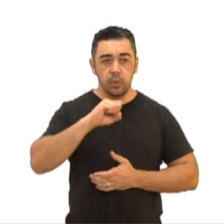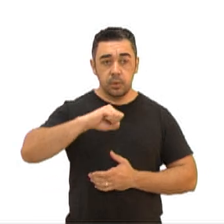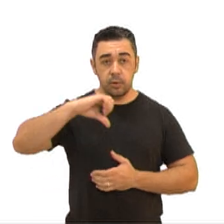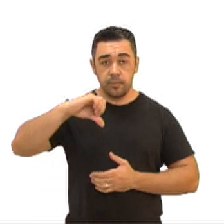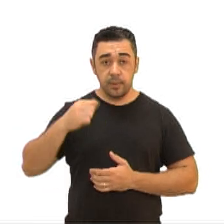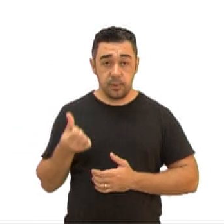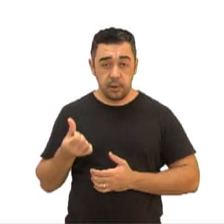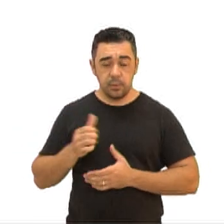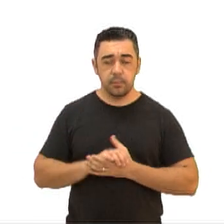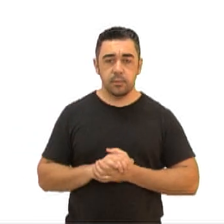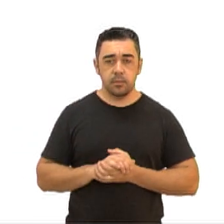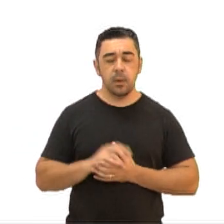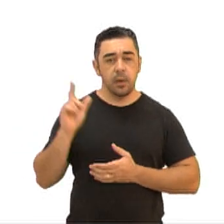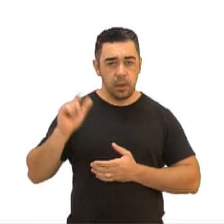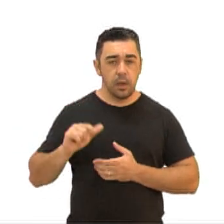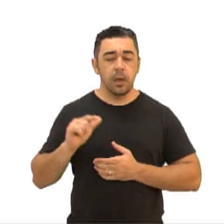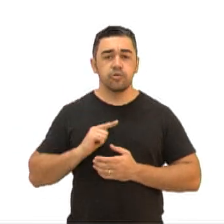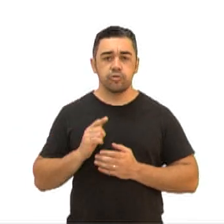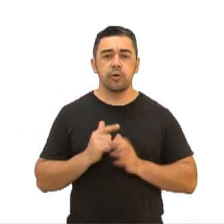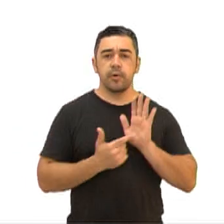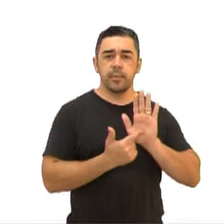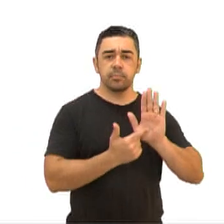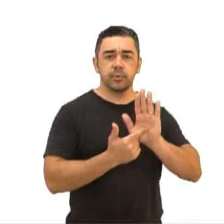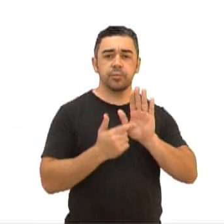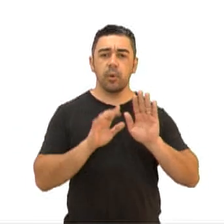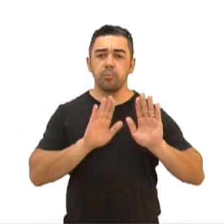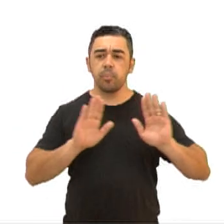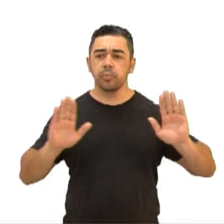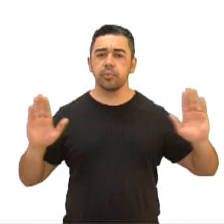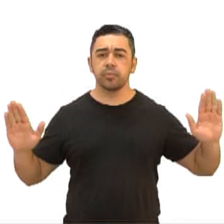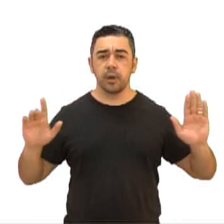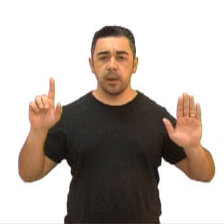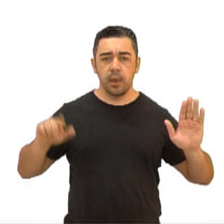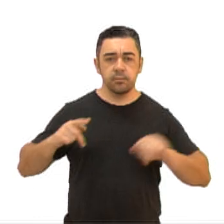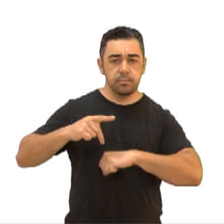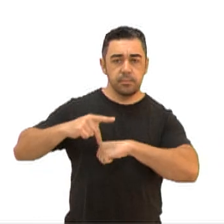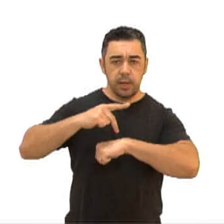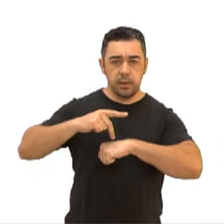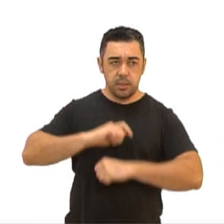1896. Participou de um salão bem importante na Espanha.